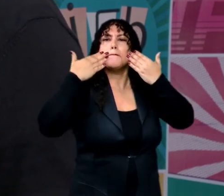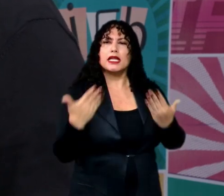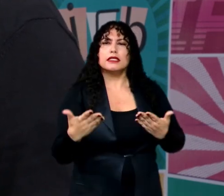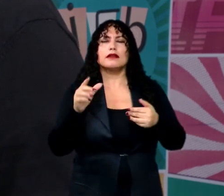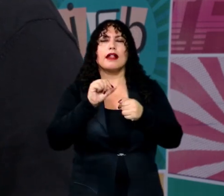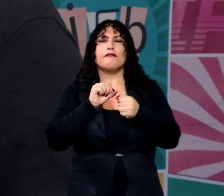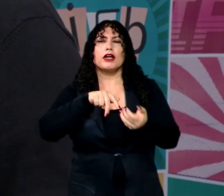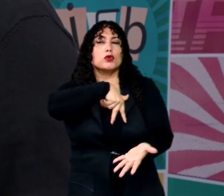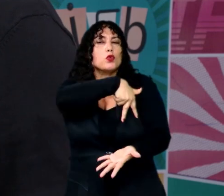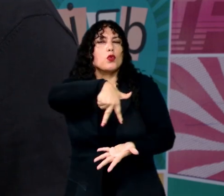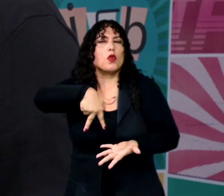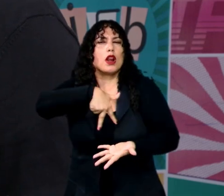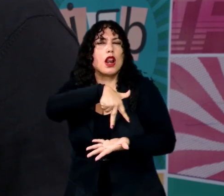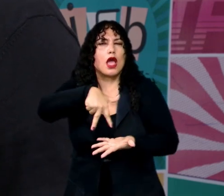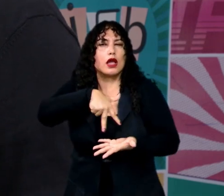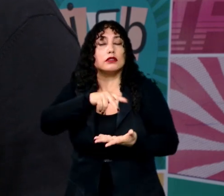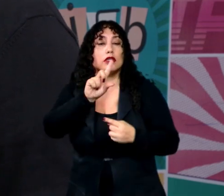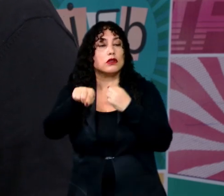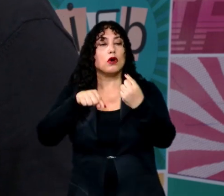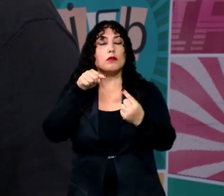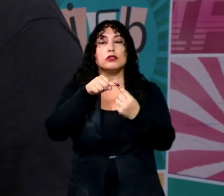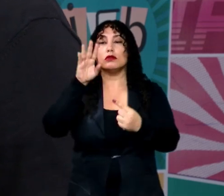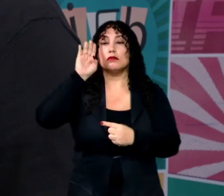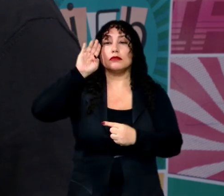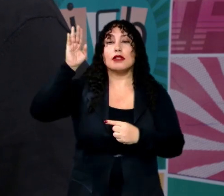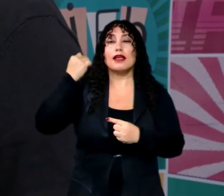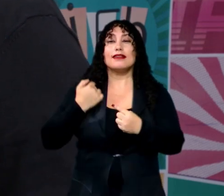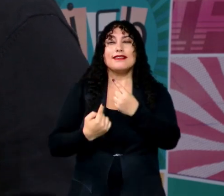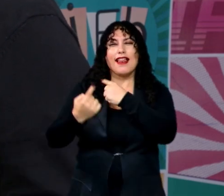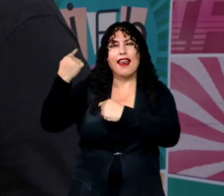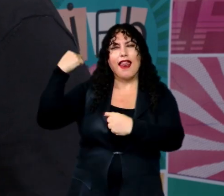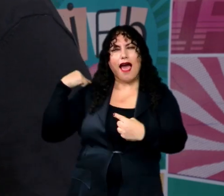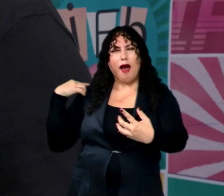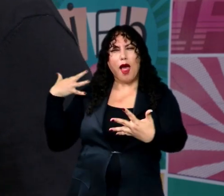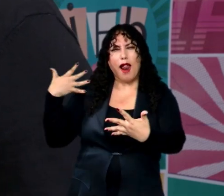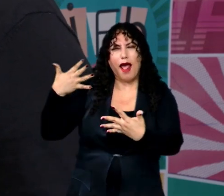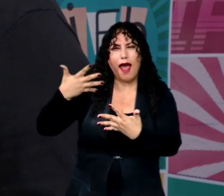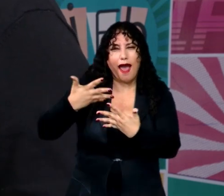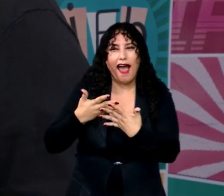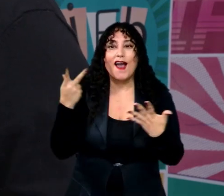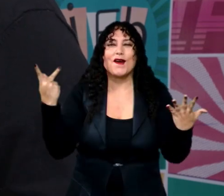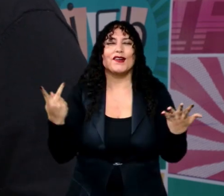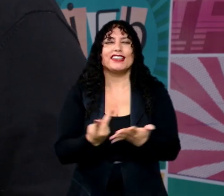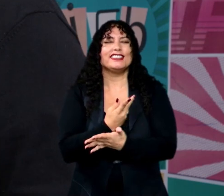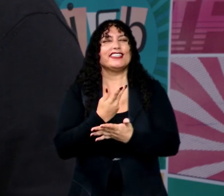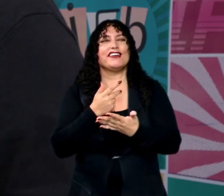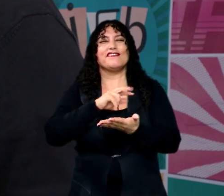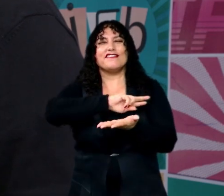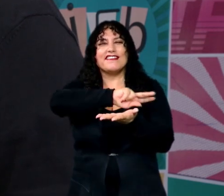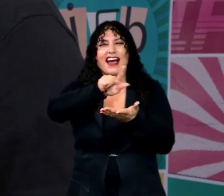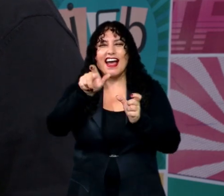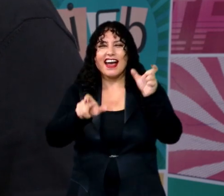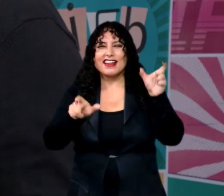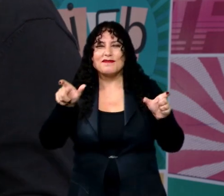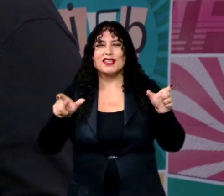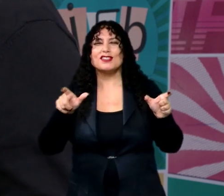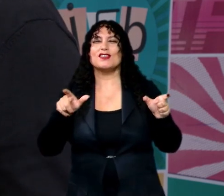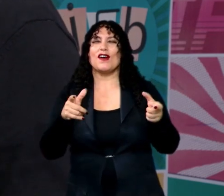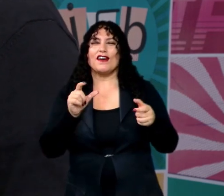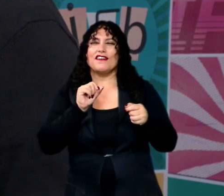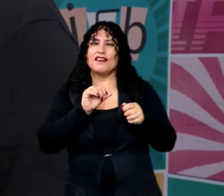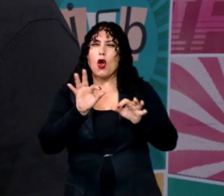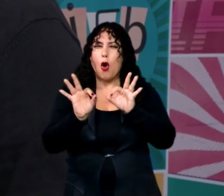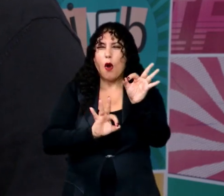com dança. Né? Então, esse foi o objetivo principal. Então, de lá para cá, muita coisa aconteceu. Várias pessoas assumiram a organização